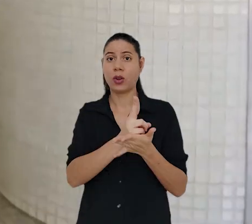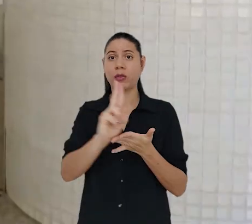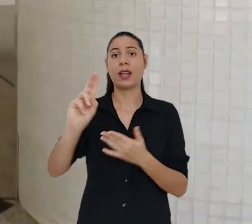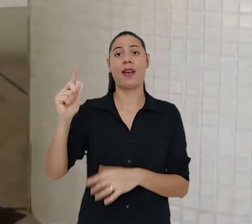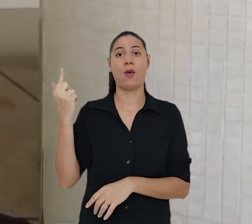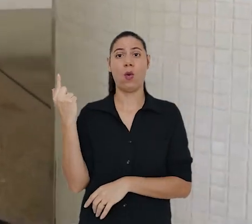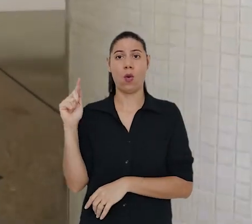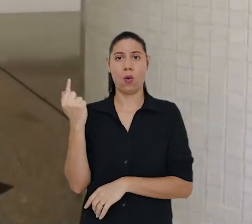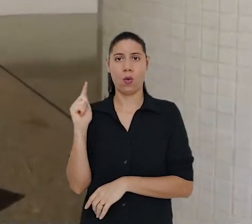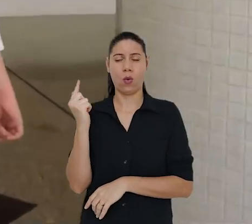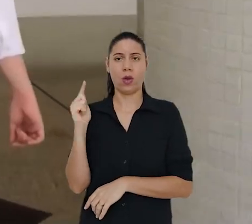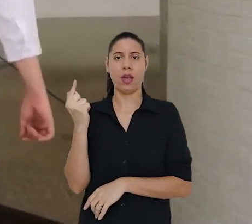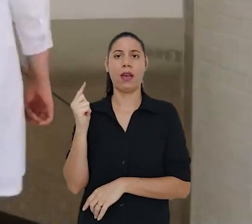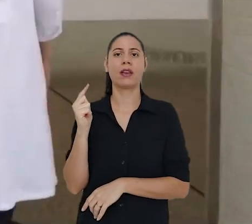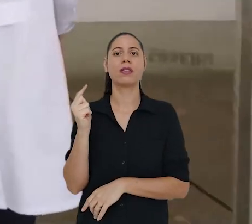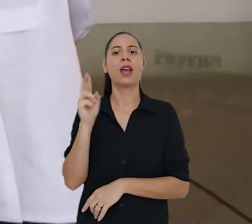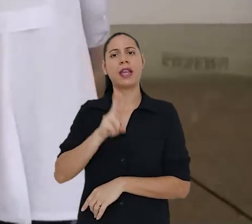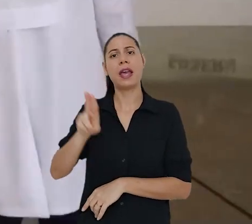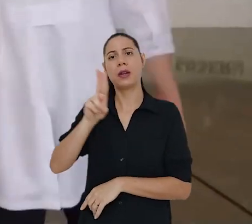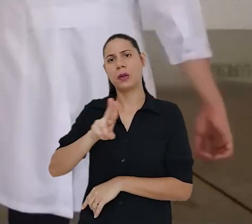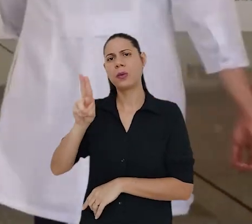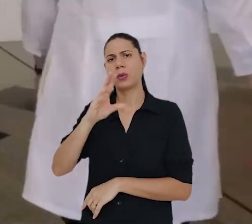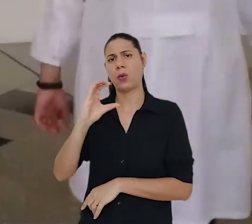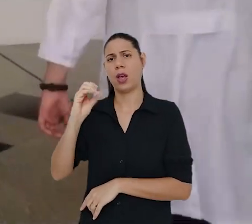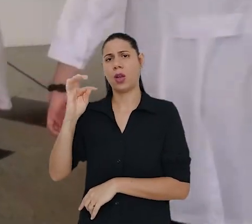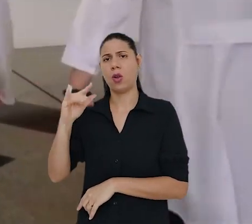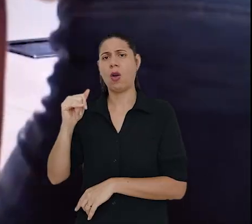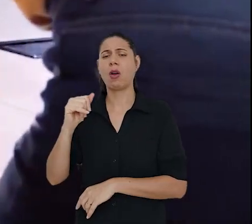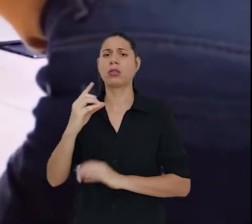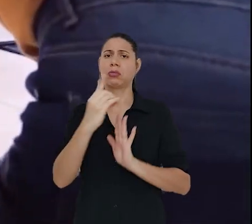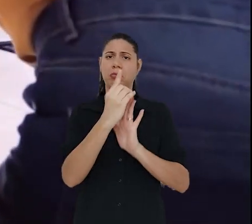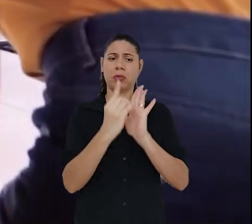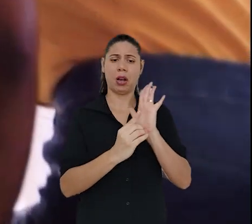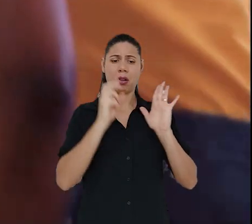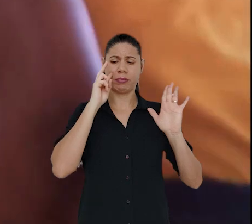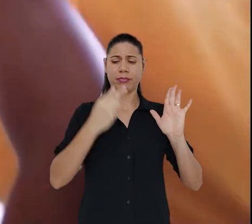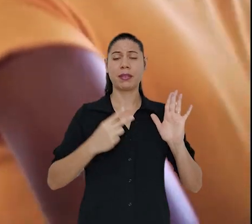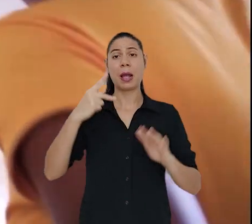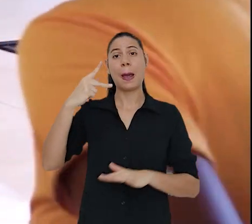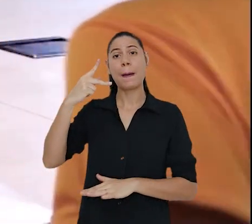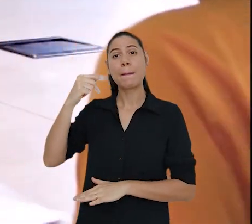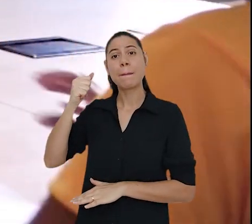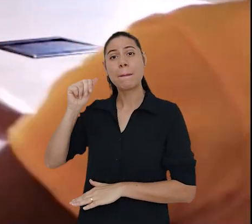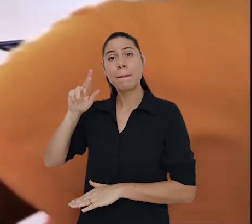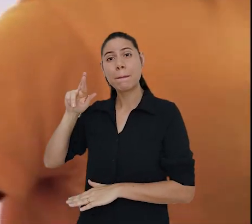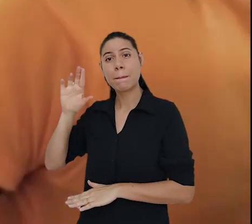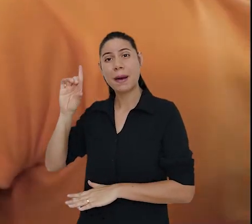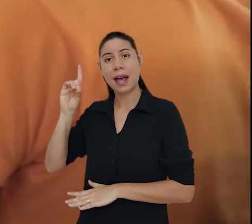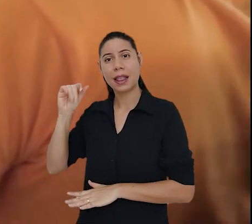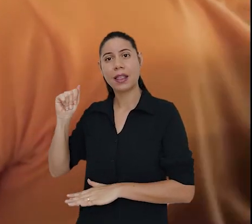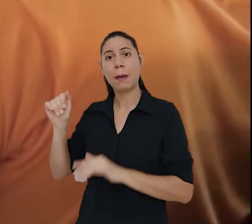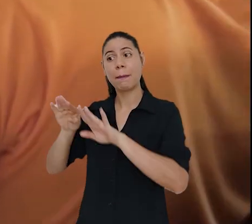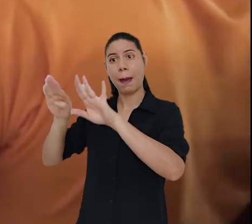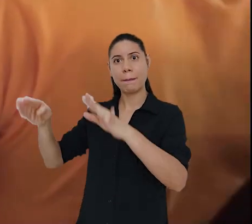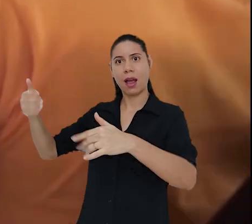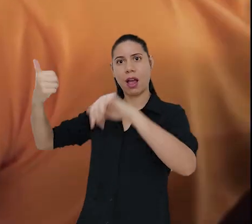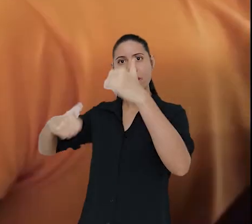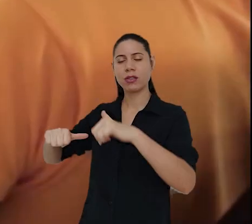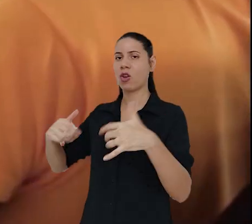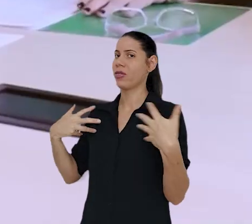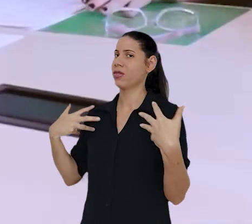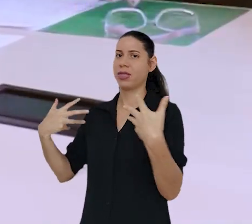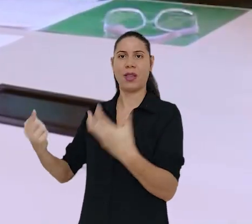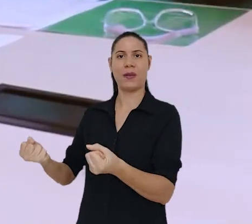da Universidade Federal de Goiás pelo sistema de cotas raciais. Ela se autodeclarou parda, mas a Comissão de